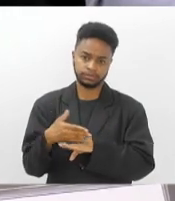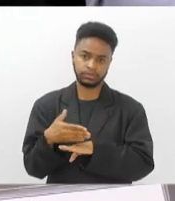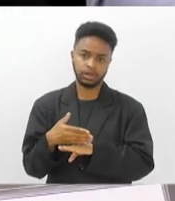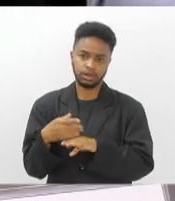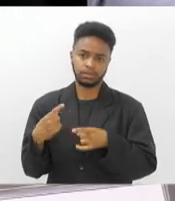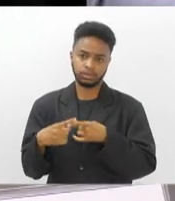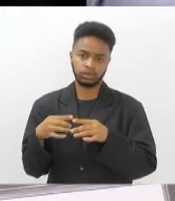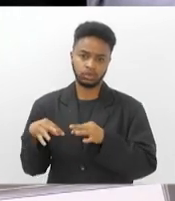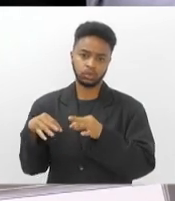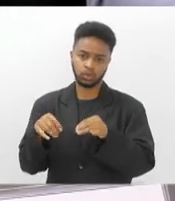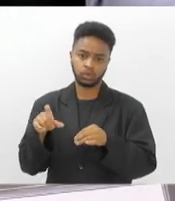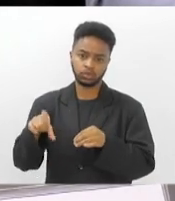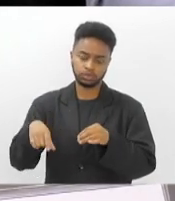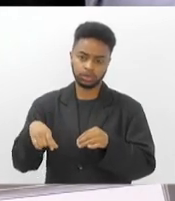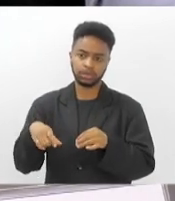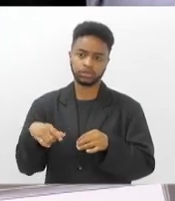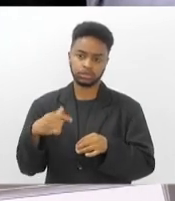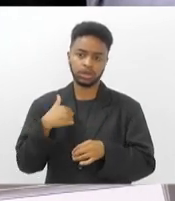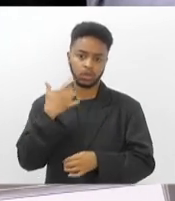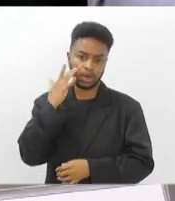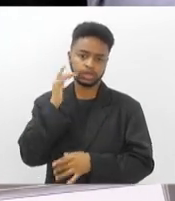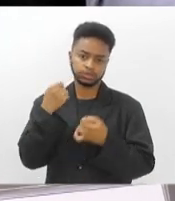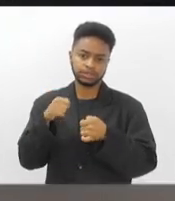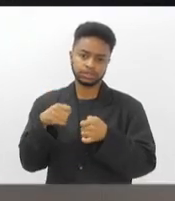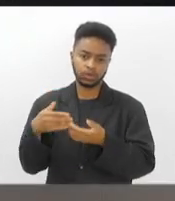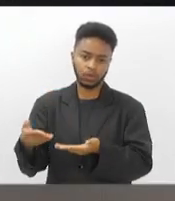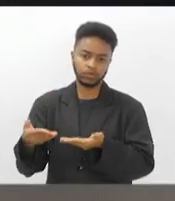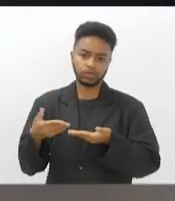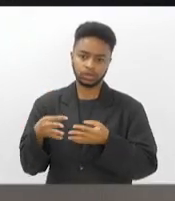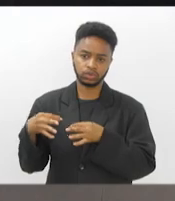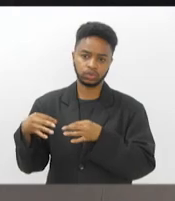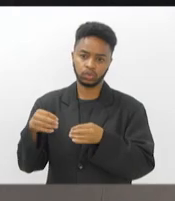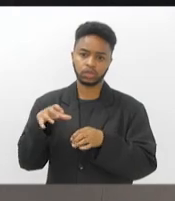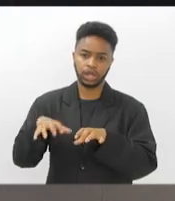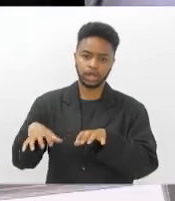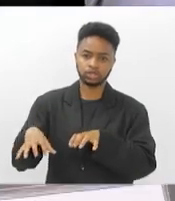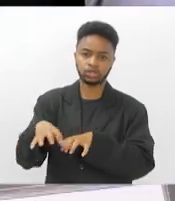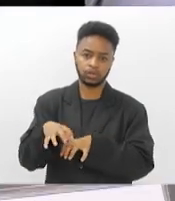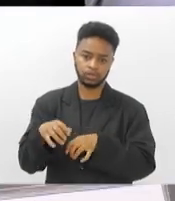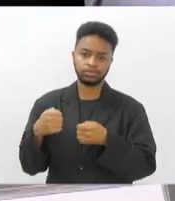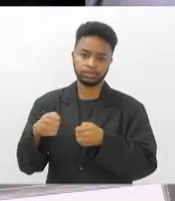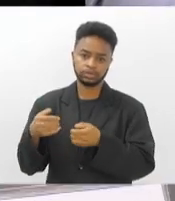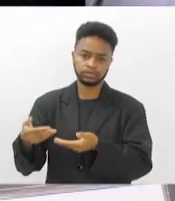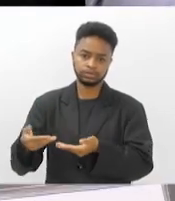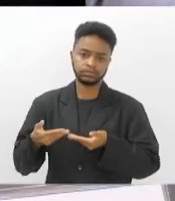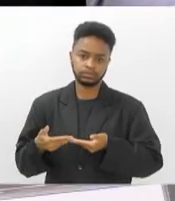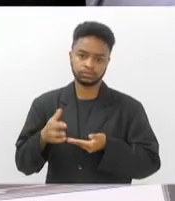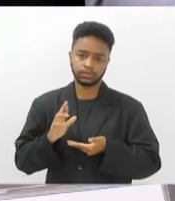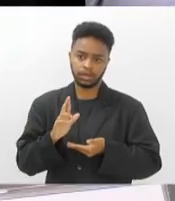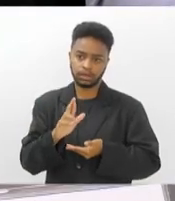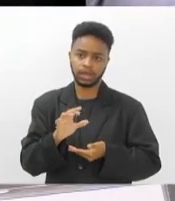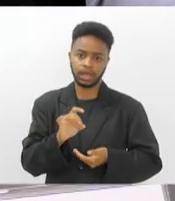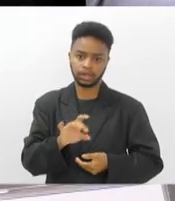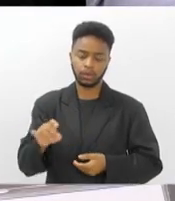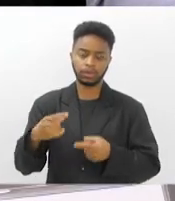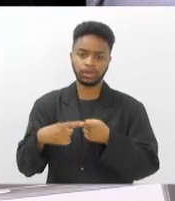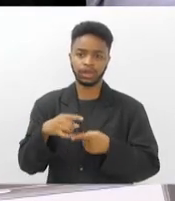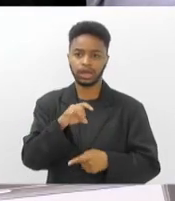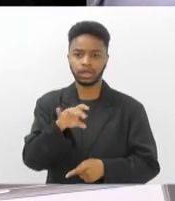os acho que poderia ser as regionais porque é as regionais que que representa cada uma tem uma maneira